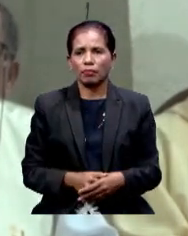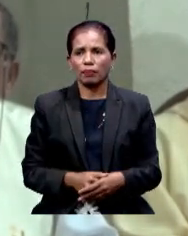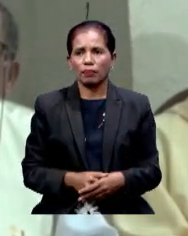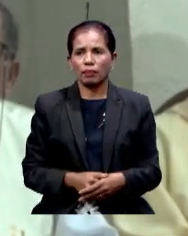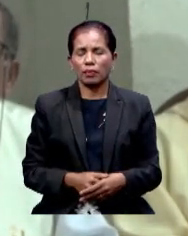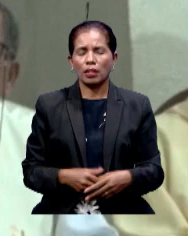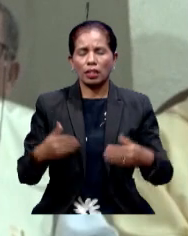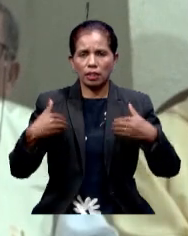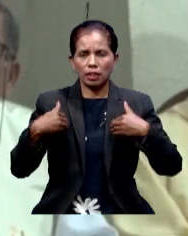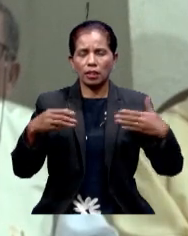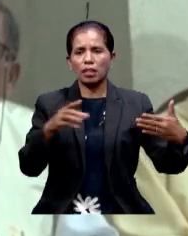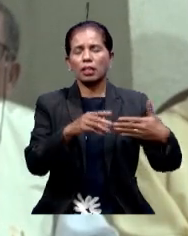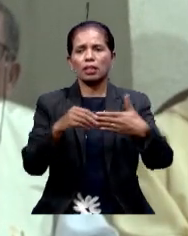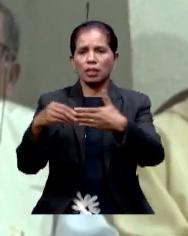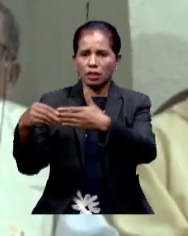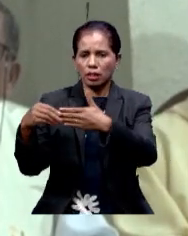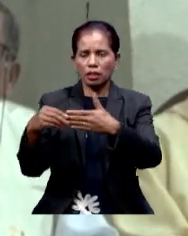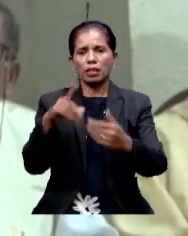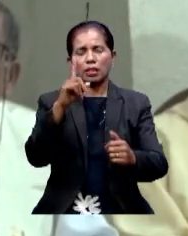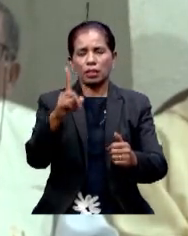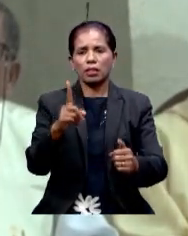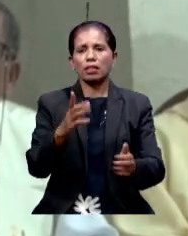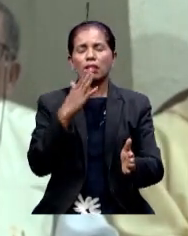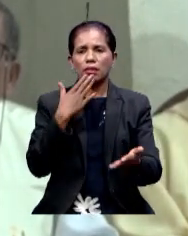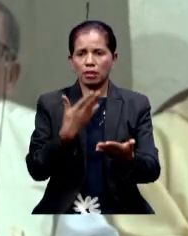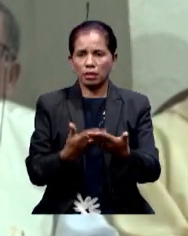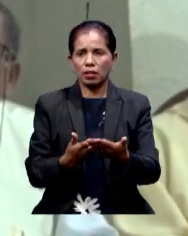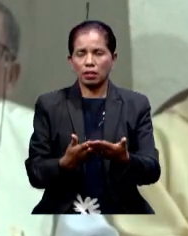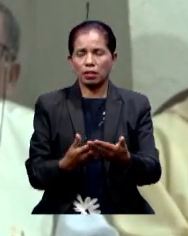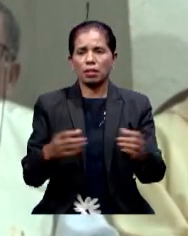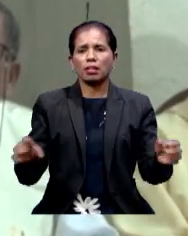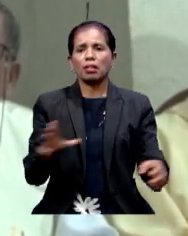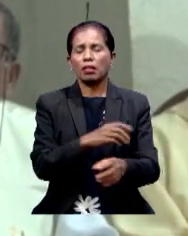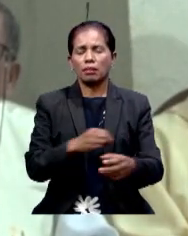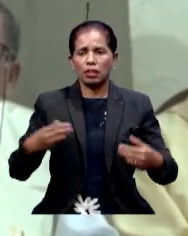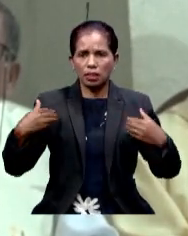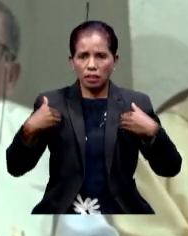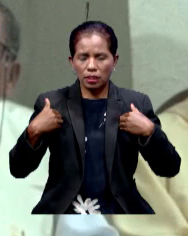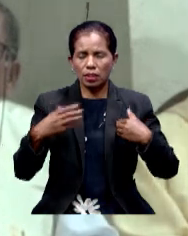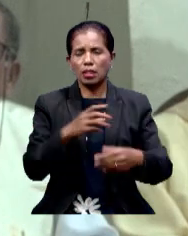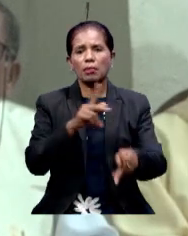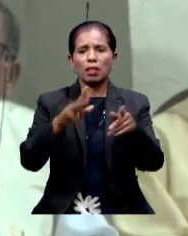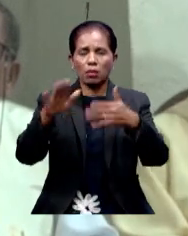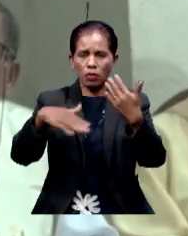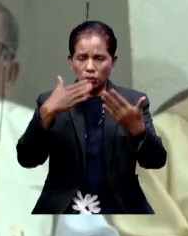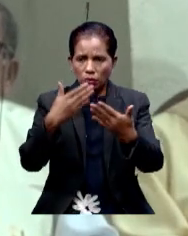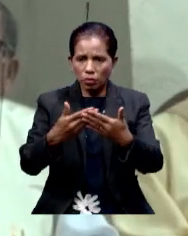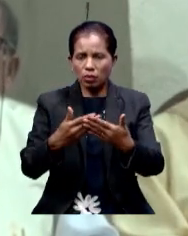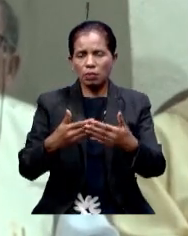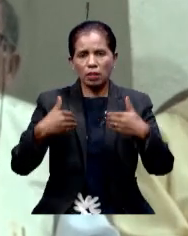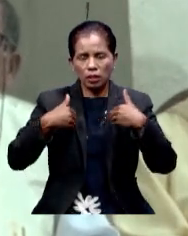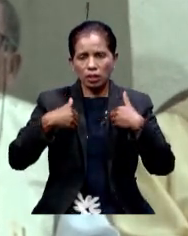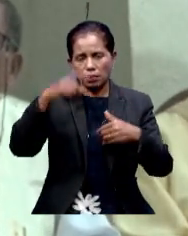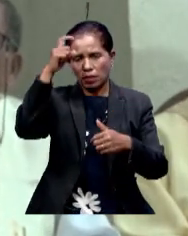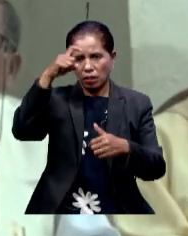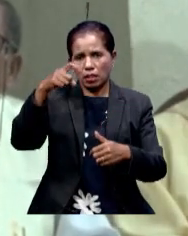forma líderes para a nação ainda nem? Mas carme de moral para a cidadão cida?